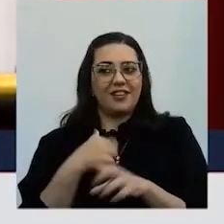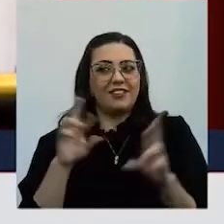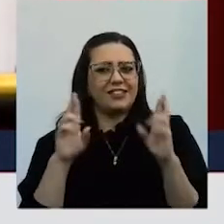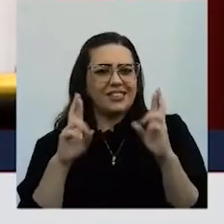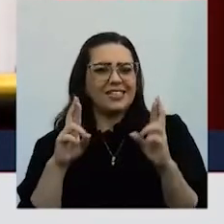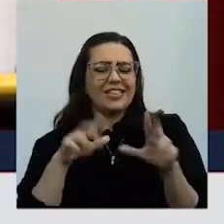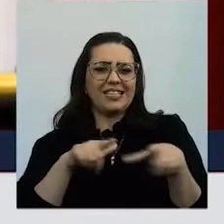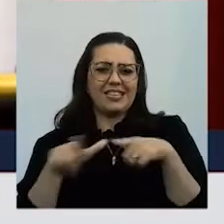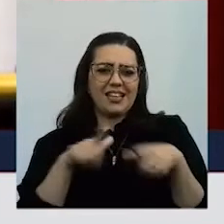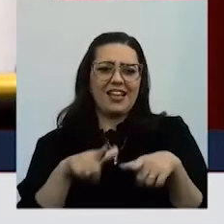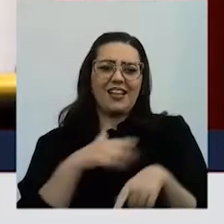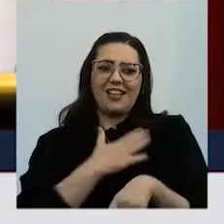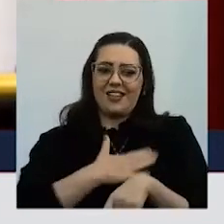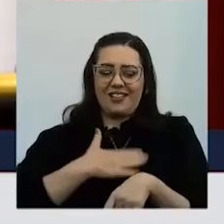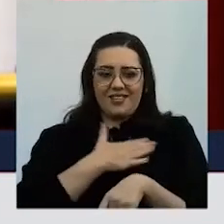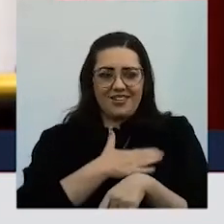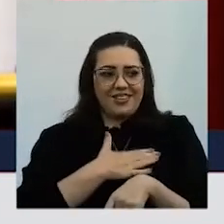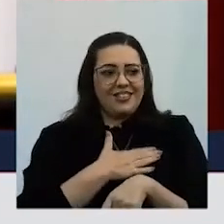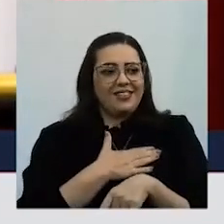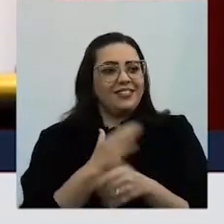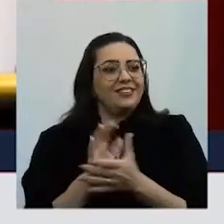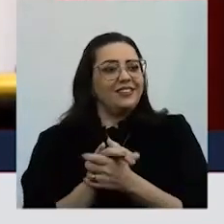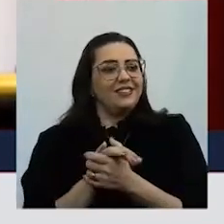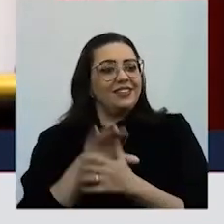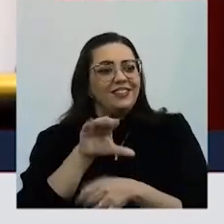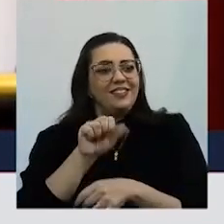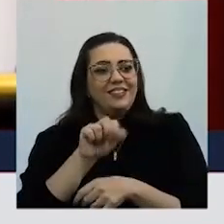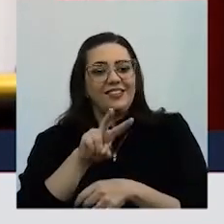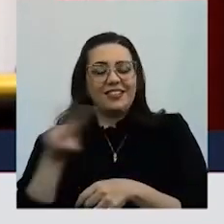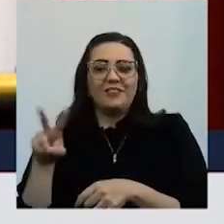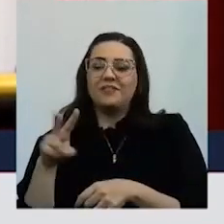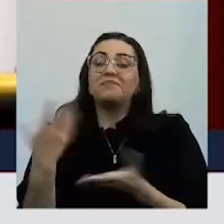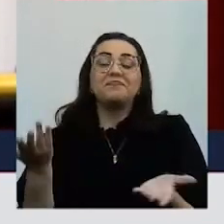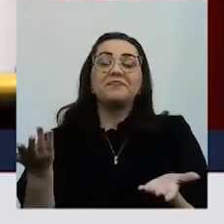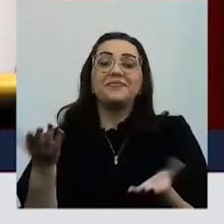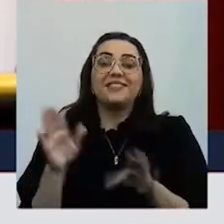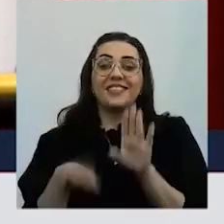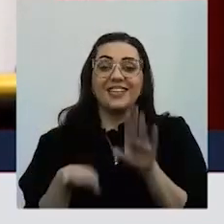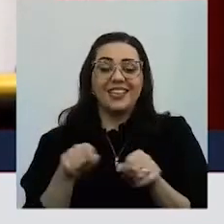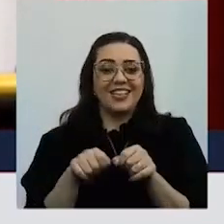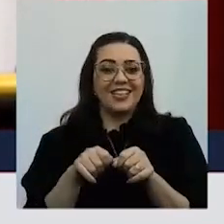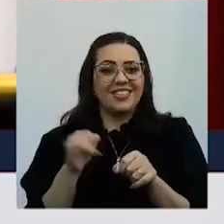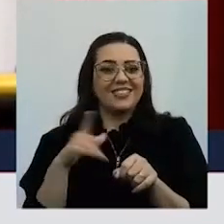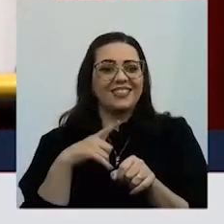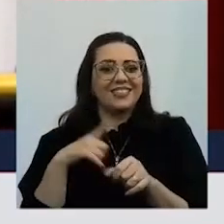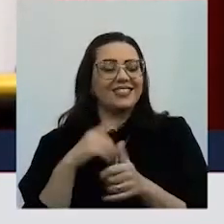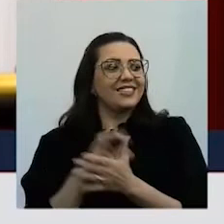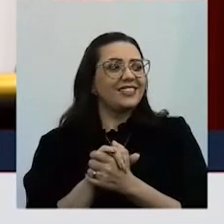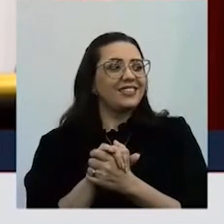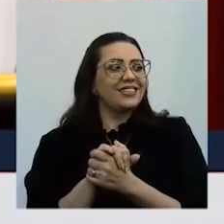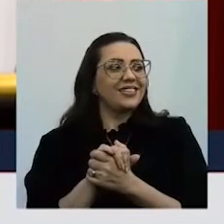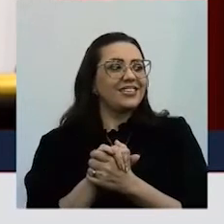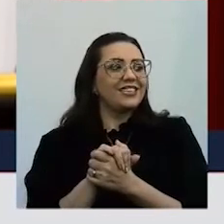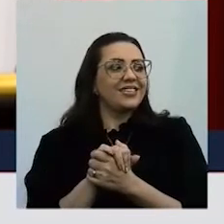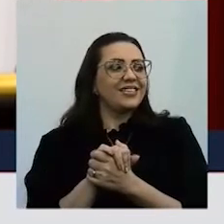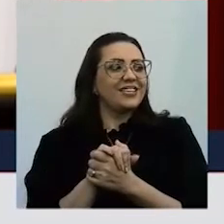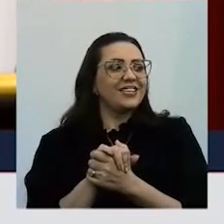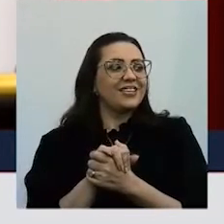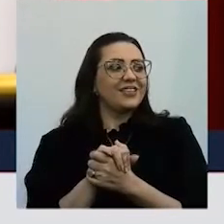torcedor, trabalho com muito prazer no CAV. E nem sempre os árbitros, né, dos